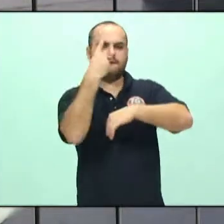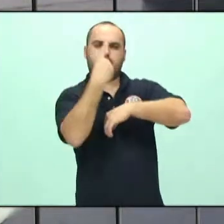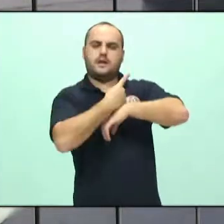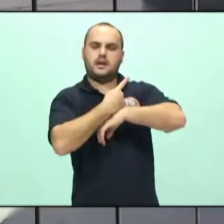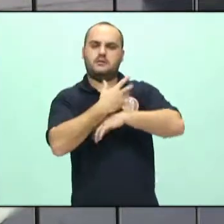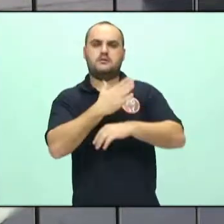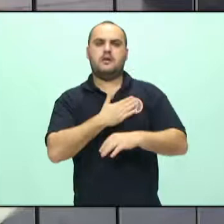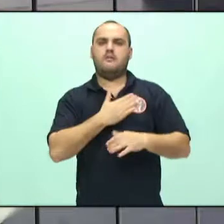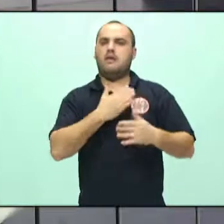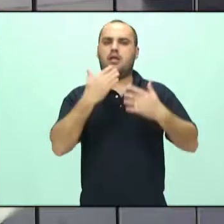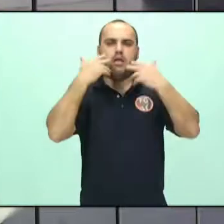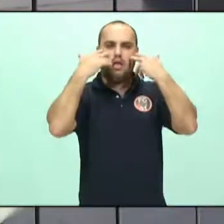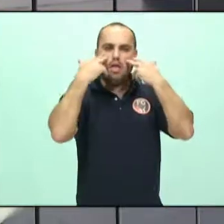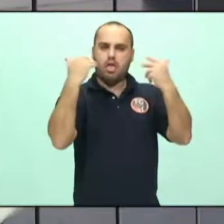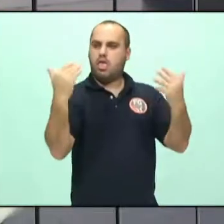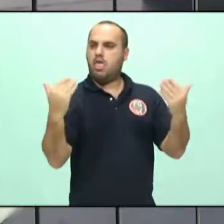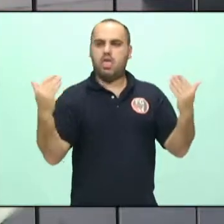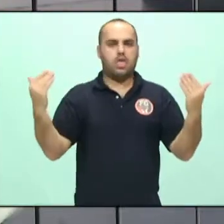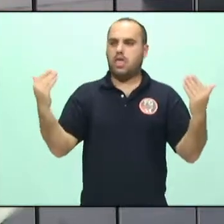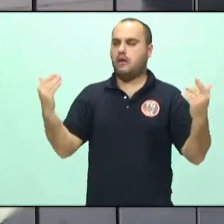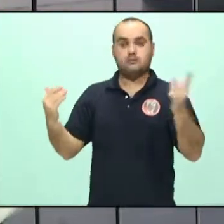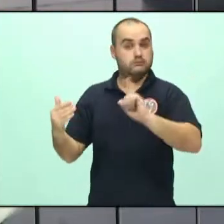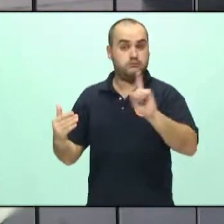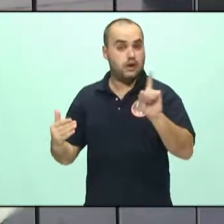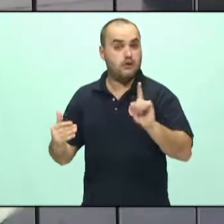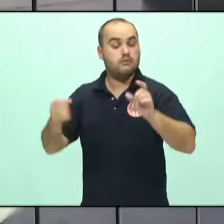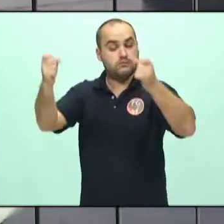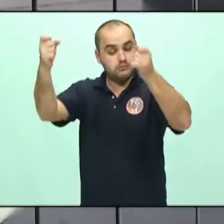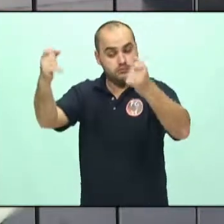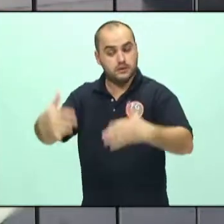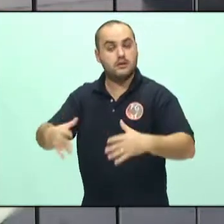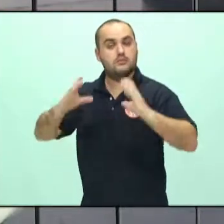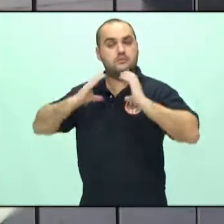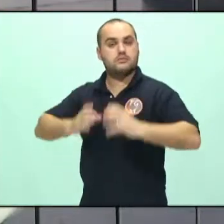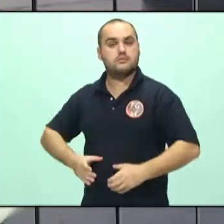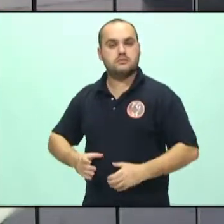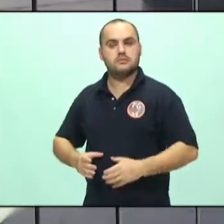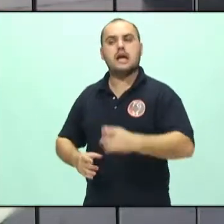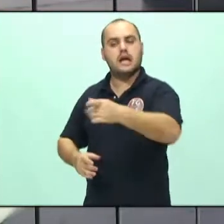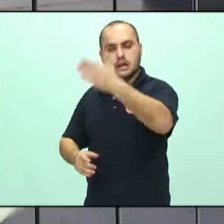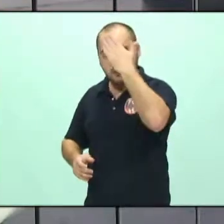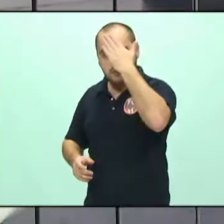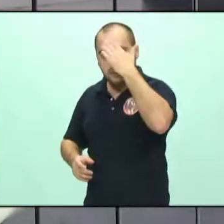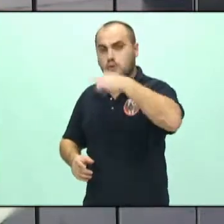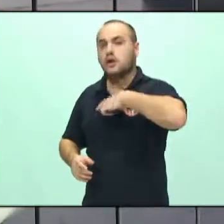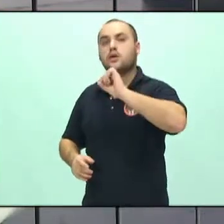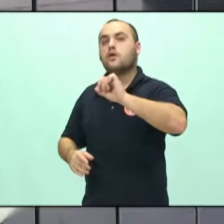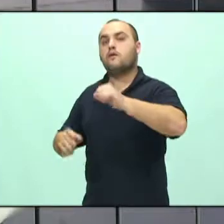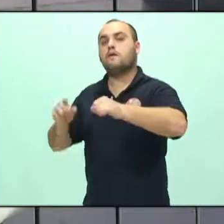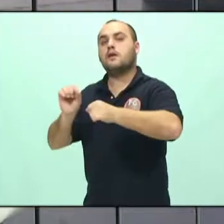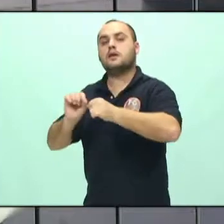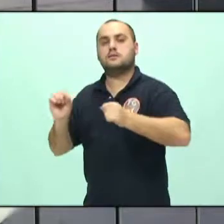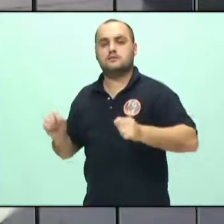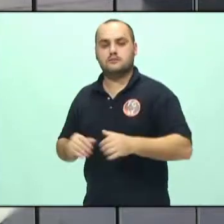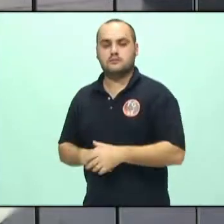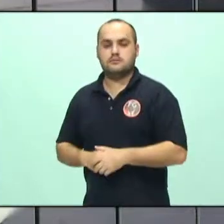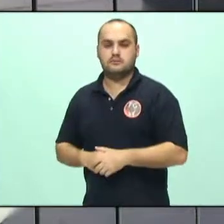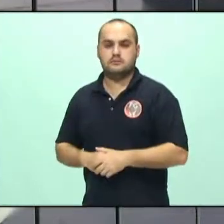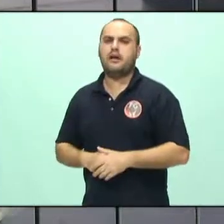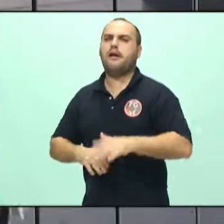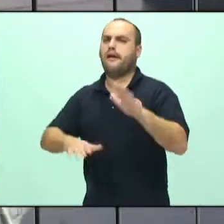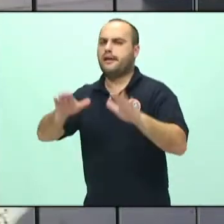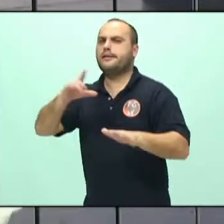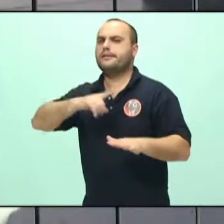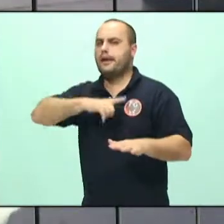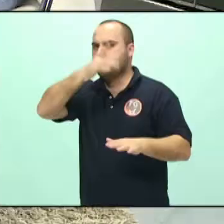é para aparecer. Os meus vídeos que eu faço é para prestar conta para o cidadão, para ele saber o que eu estou fazendo. Mesmo assim, já tem uns caras da maldade